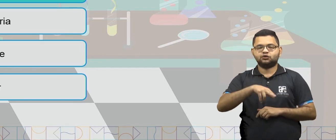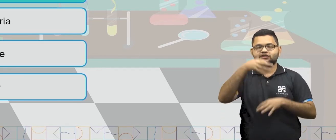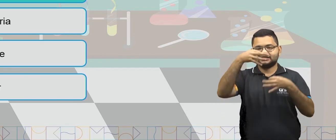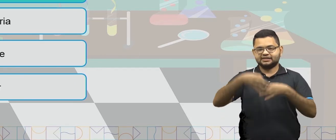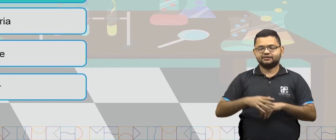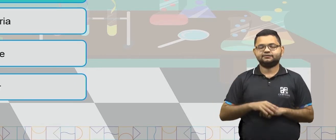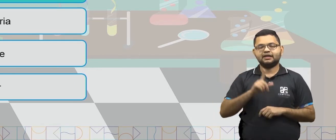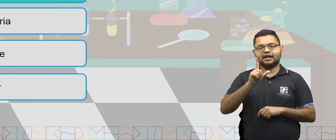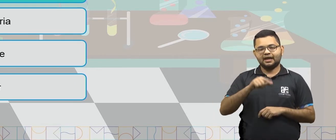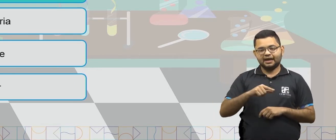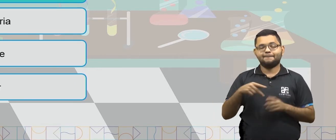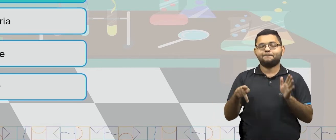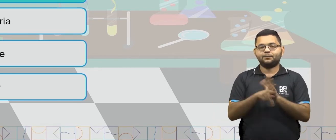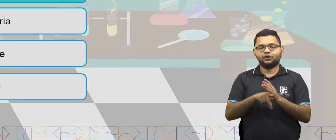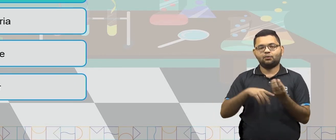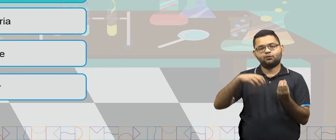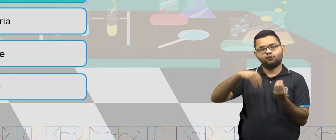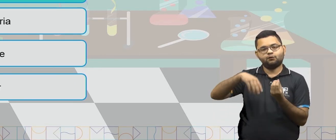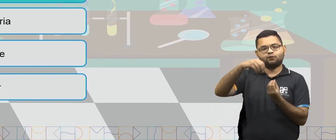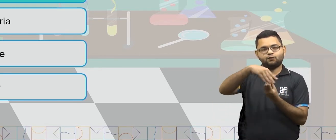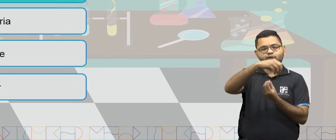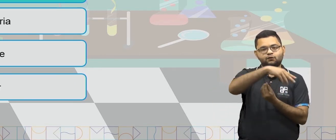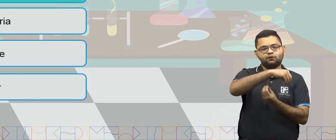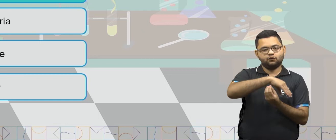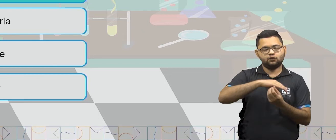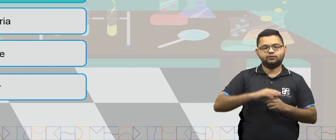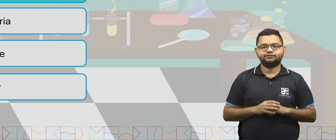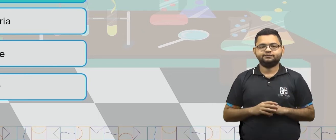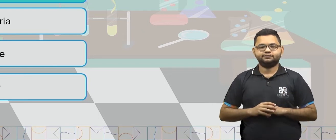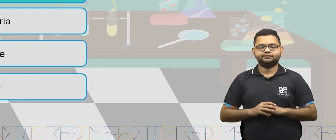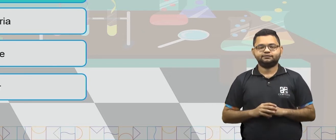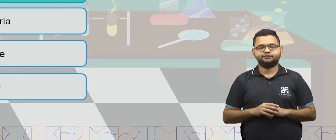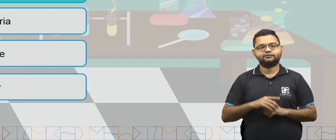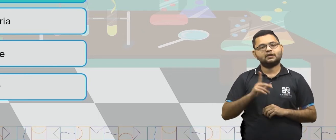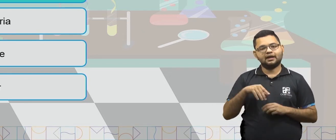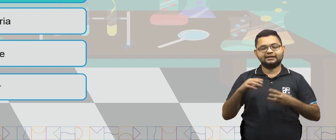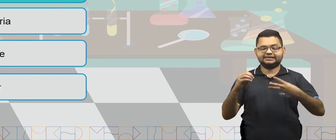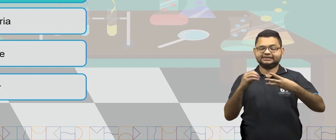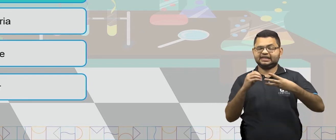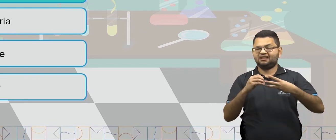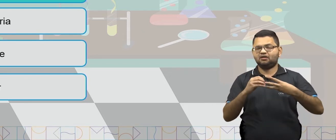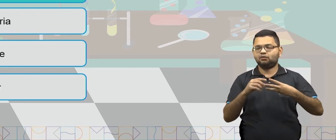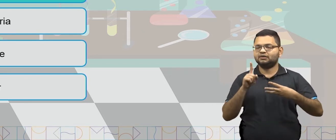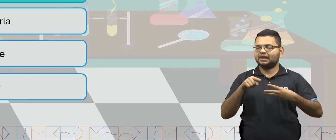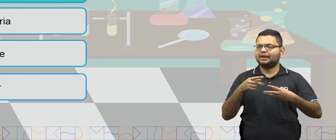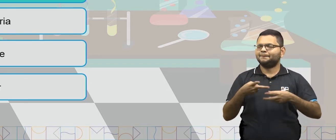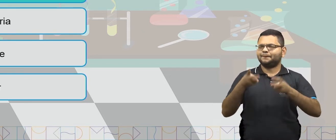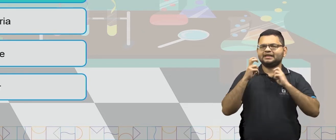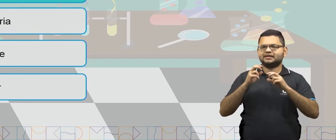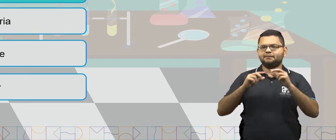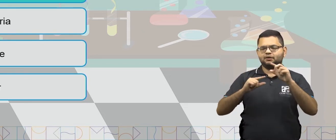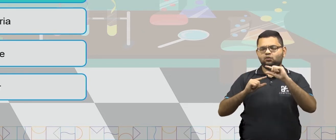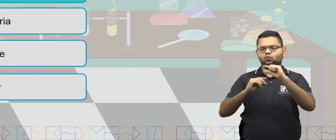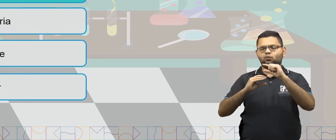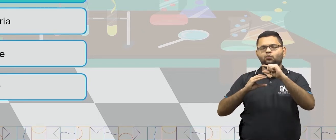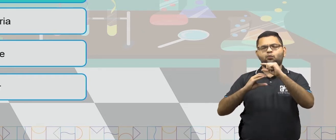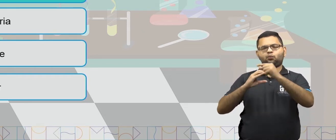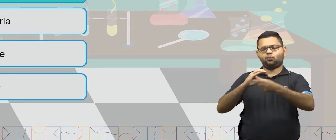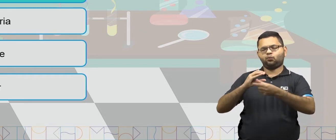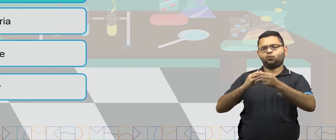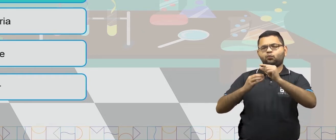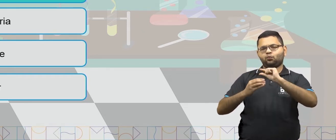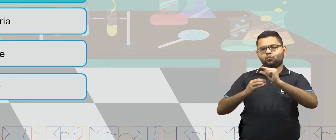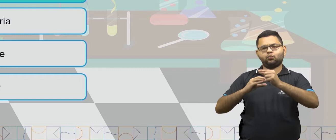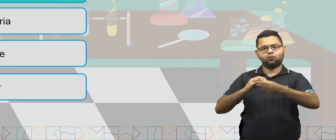A. Trata-se de uma célula de fungo, né? É uma célula que ela viu que não tem o cloroplasto. Além